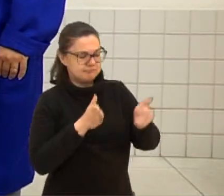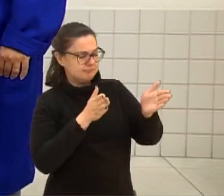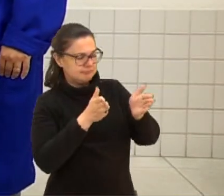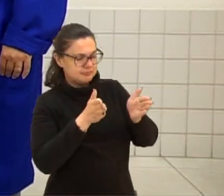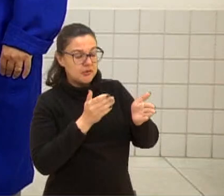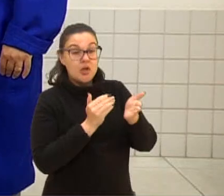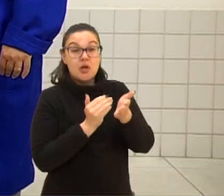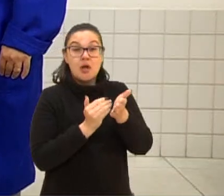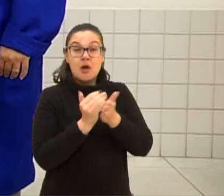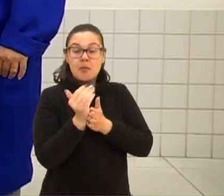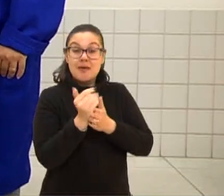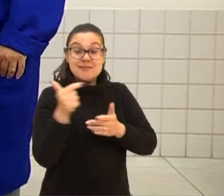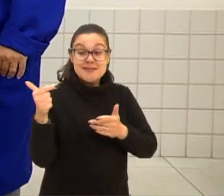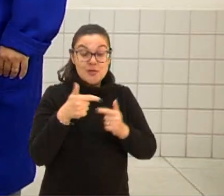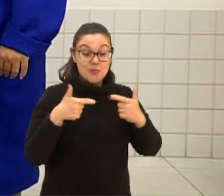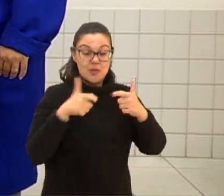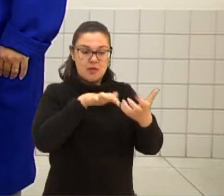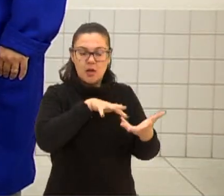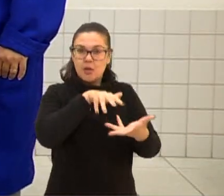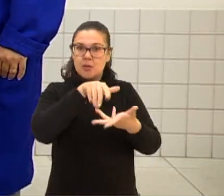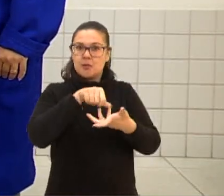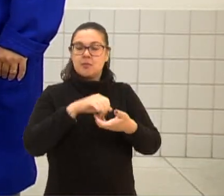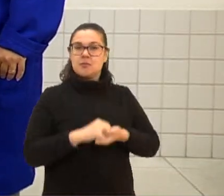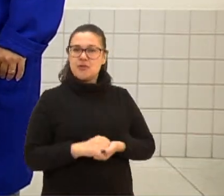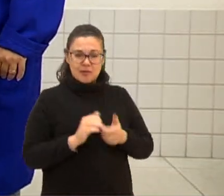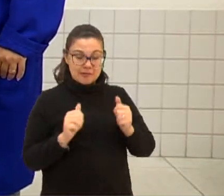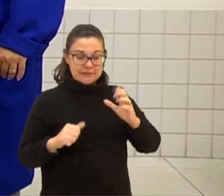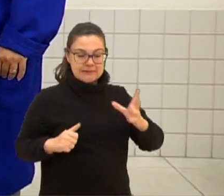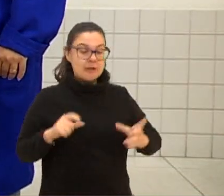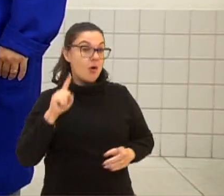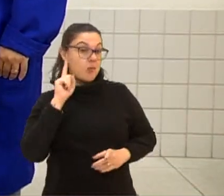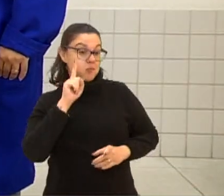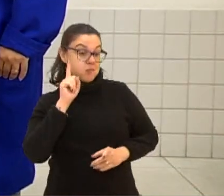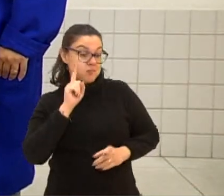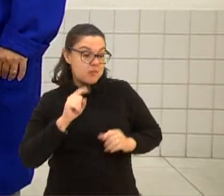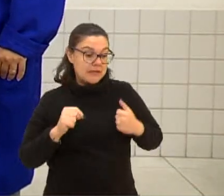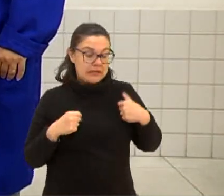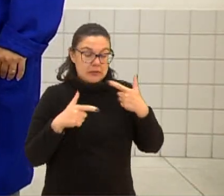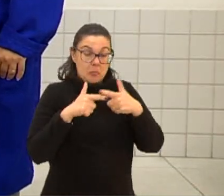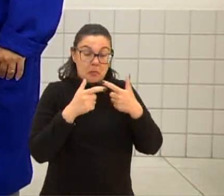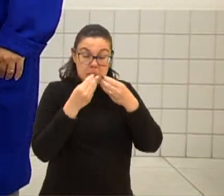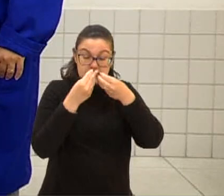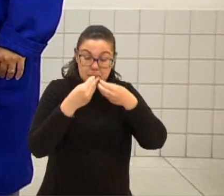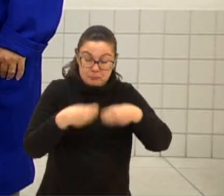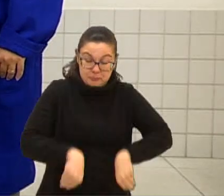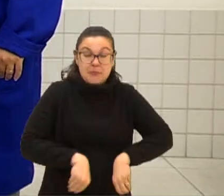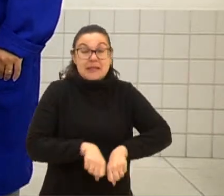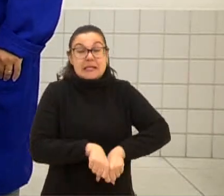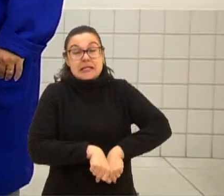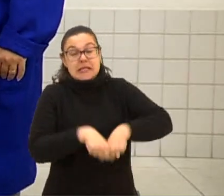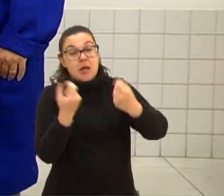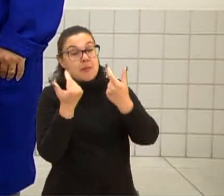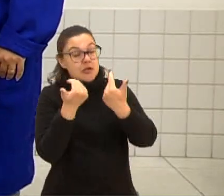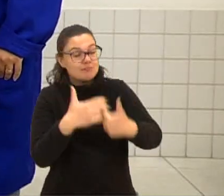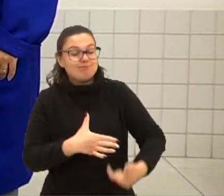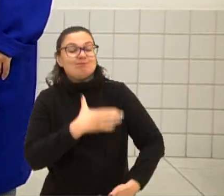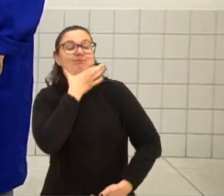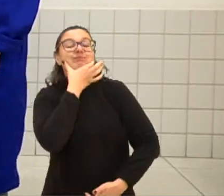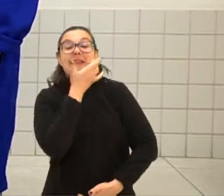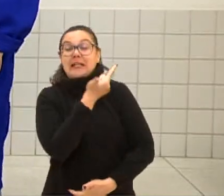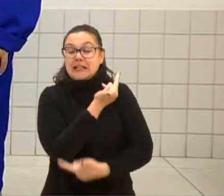de tempo para estourar a Segunda Guerra Mundial. Os Estados Unidos estavam vivendo uma depressão absurda com a quebra da Bolsa de Valores de Nova